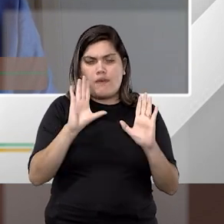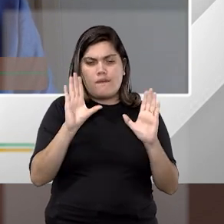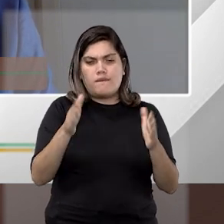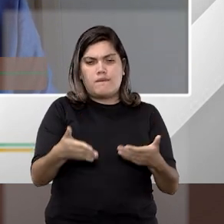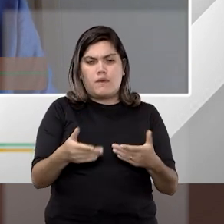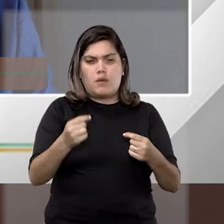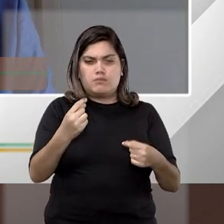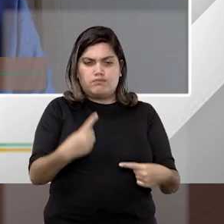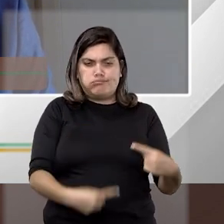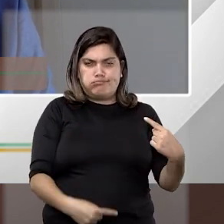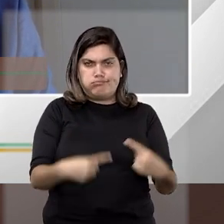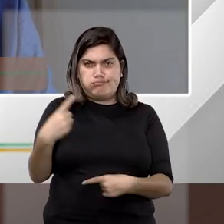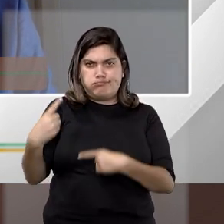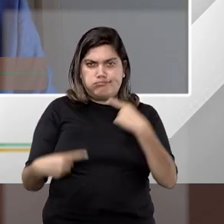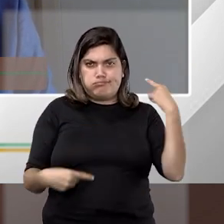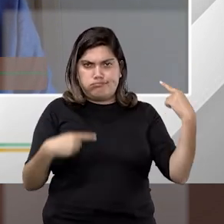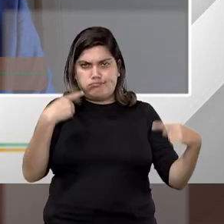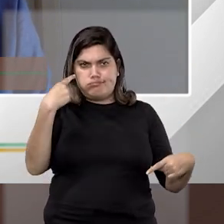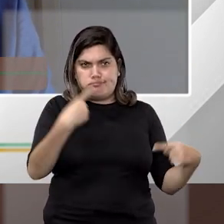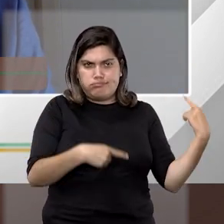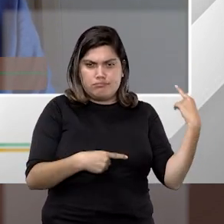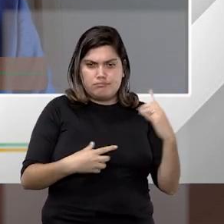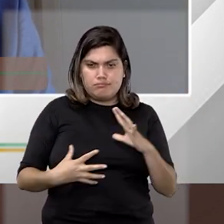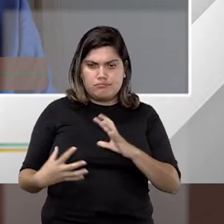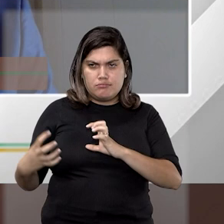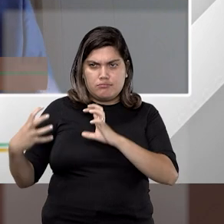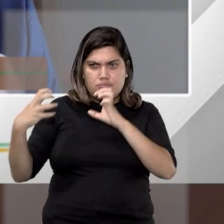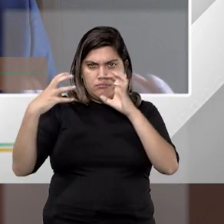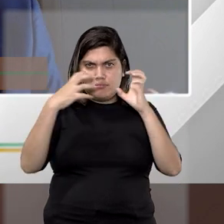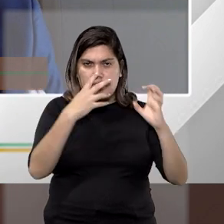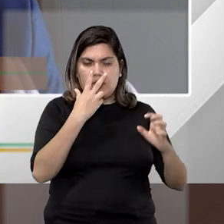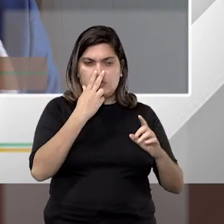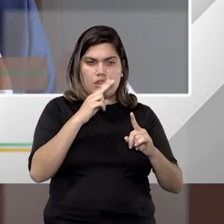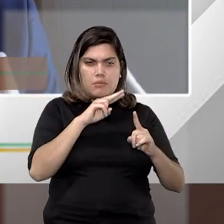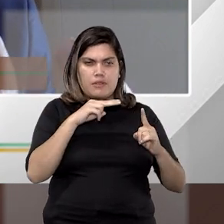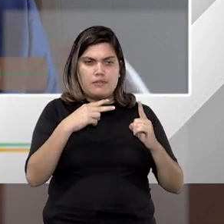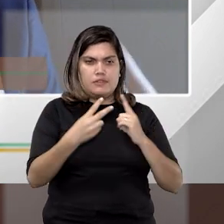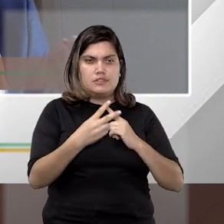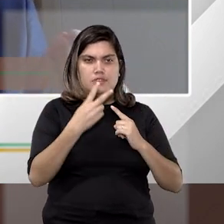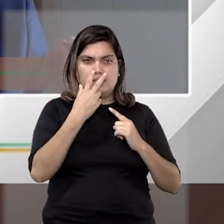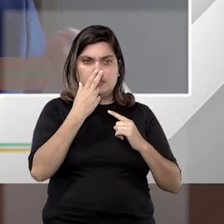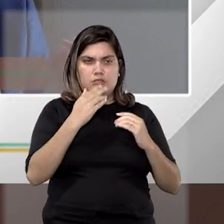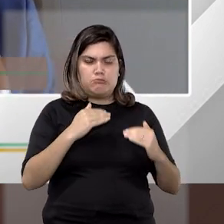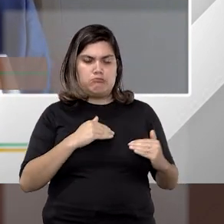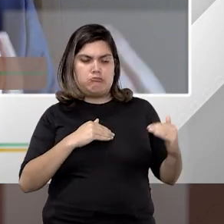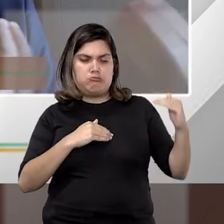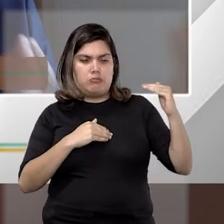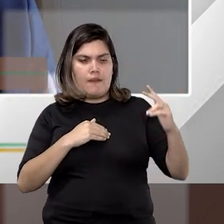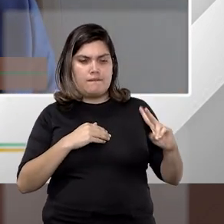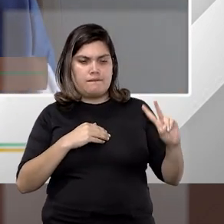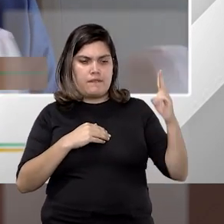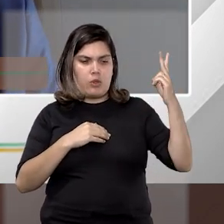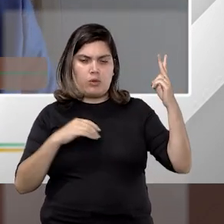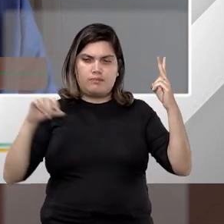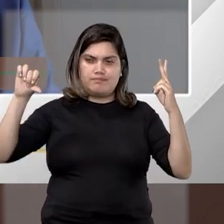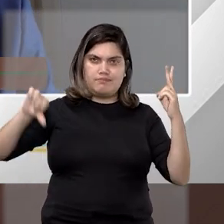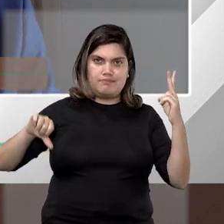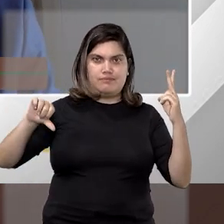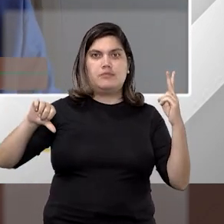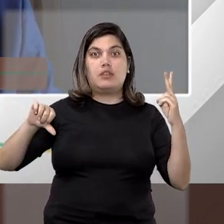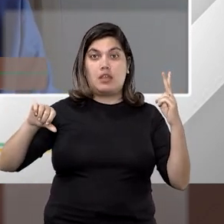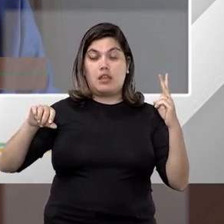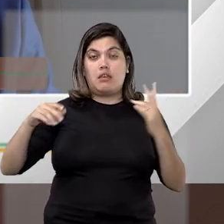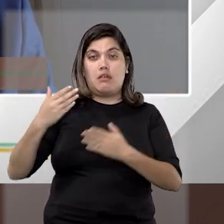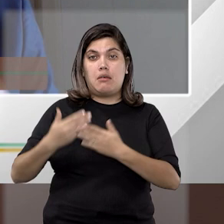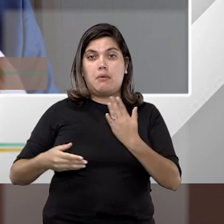estudado pelo enfoque da disputa é a visão assim muito ou maniqueísta ainda de vitorioso